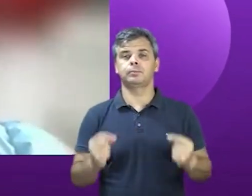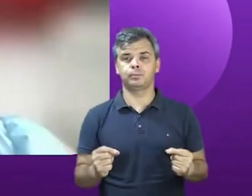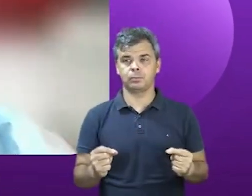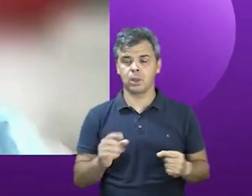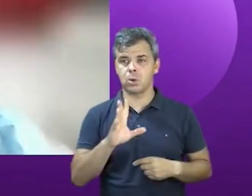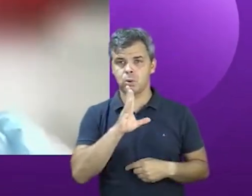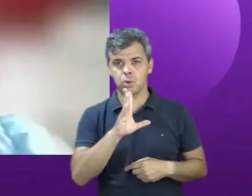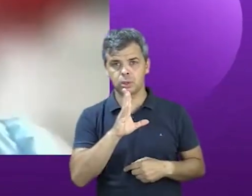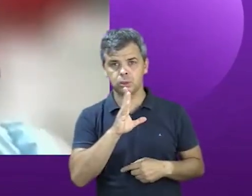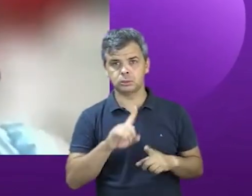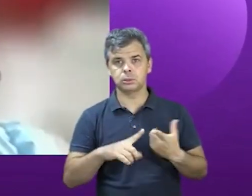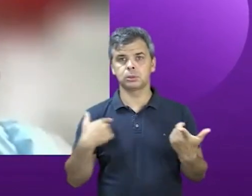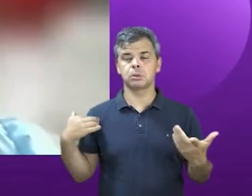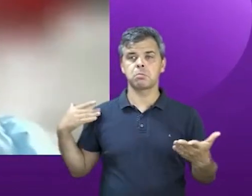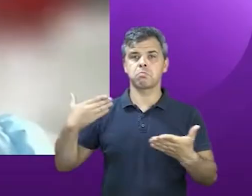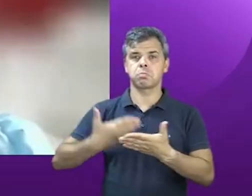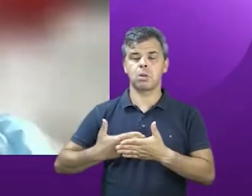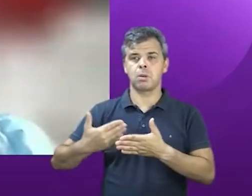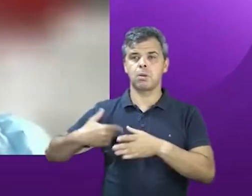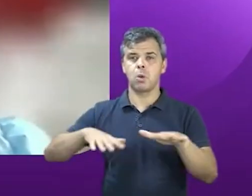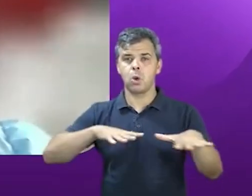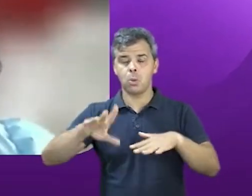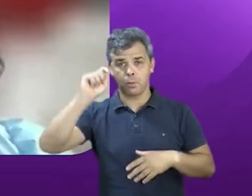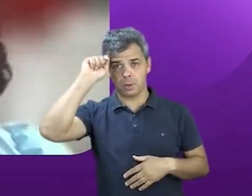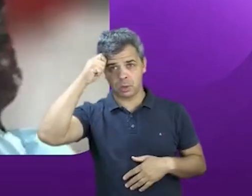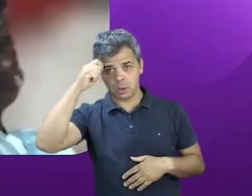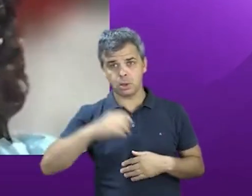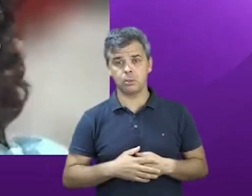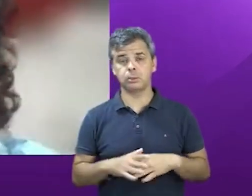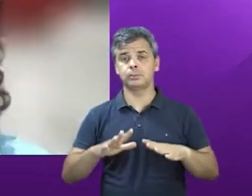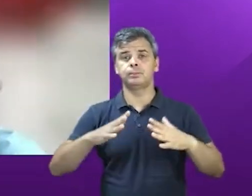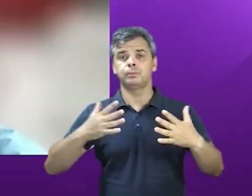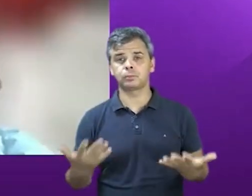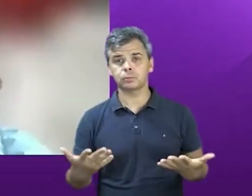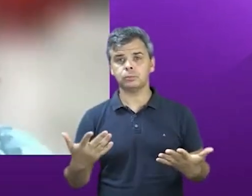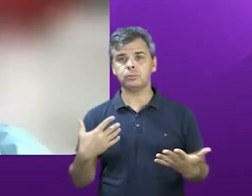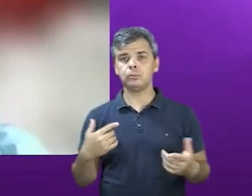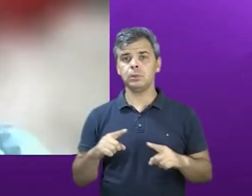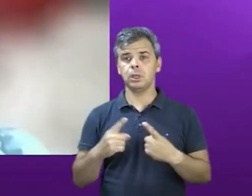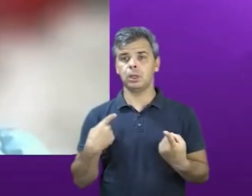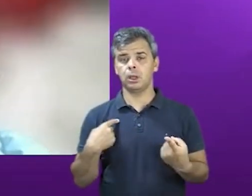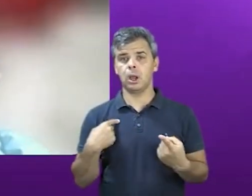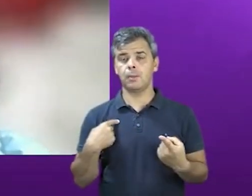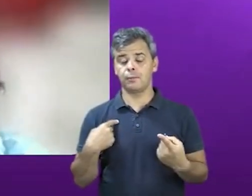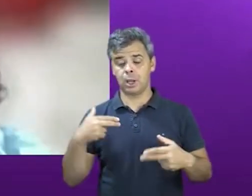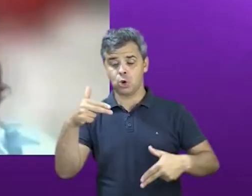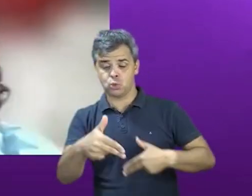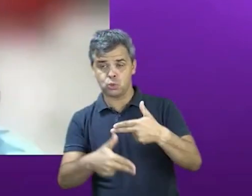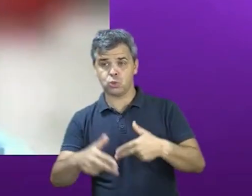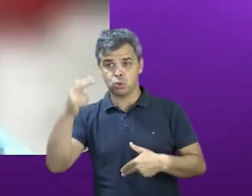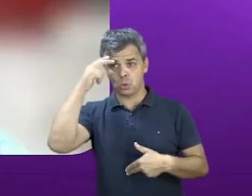eu conheci algum tempo depois, o movimento negro. Então, foi através da cultura hip hop que